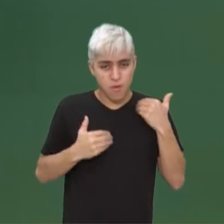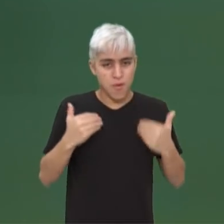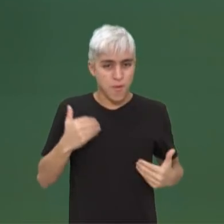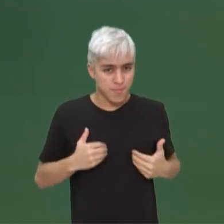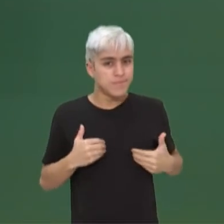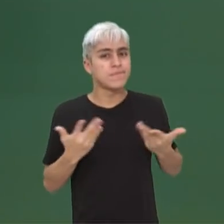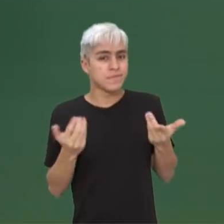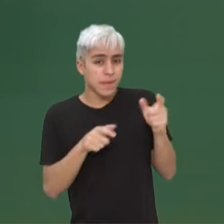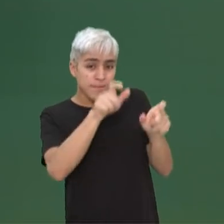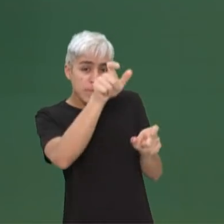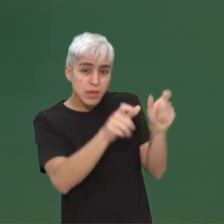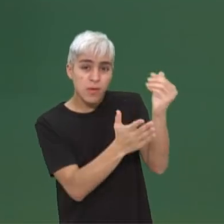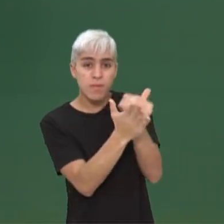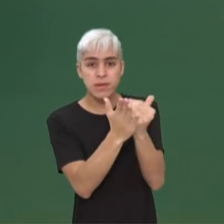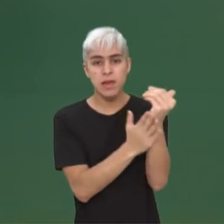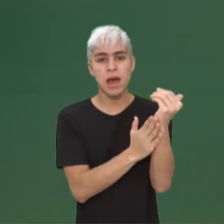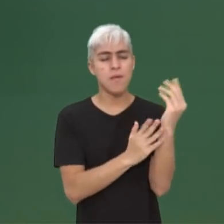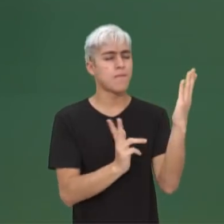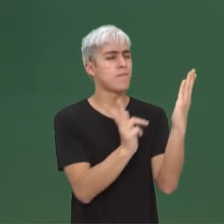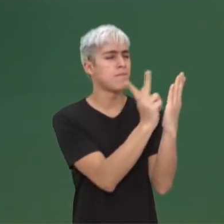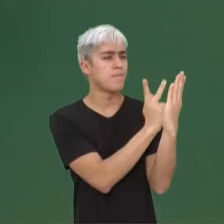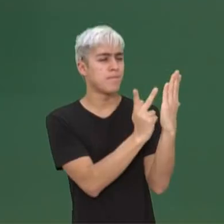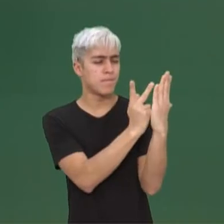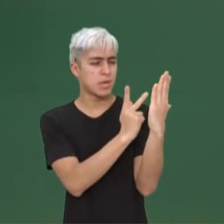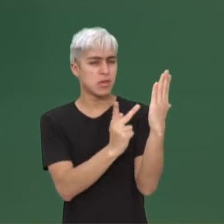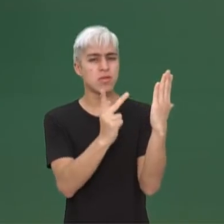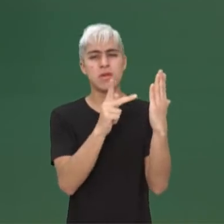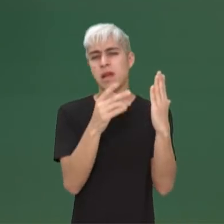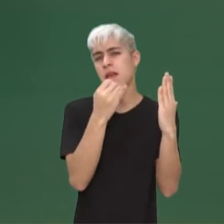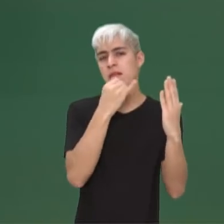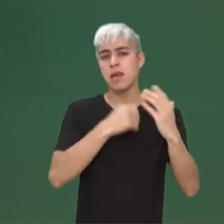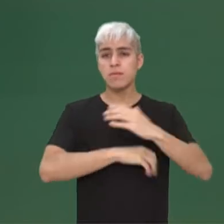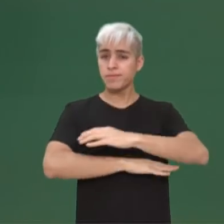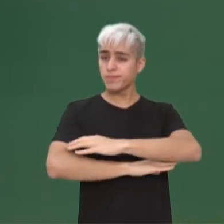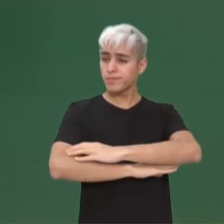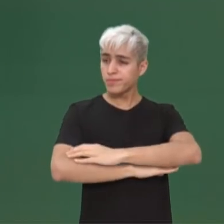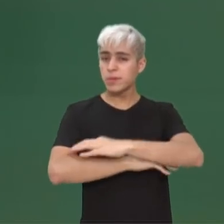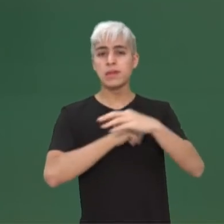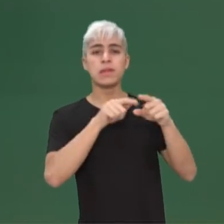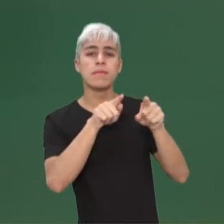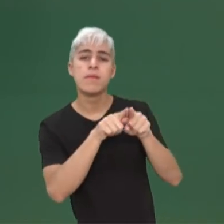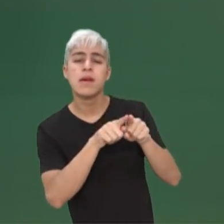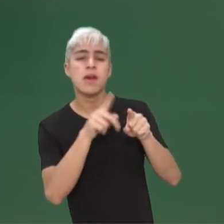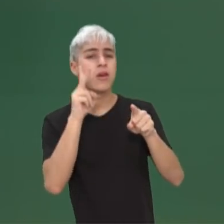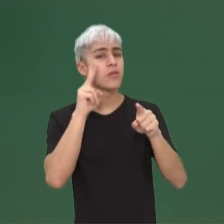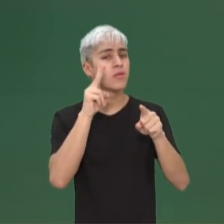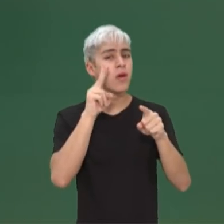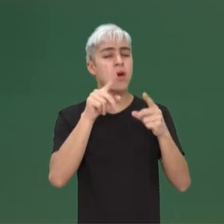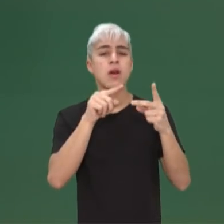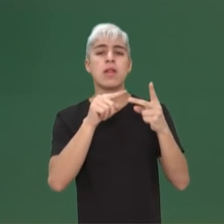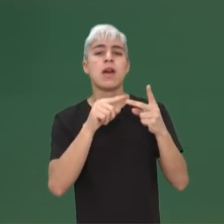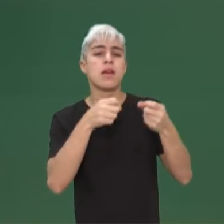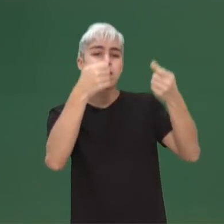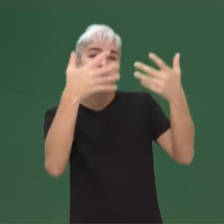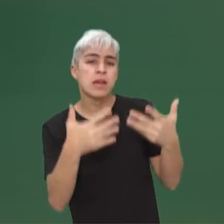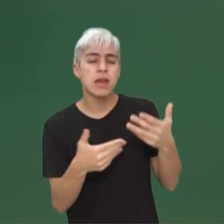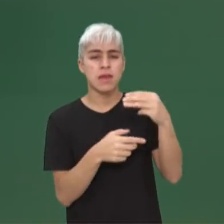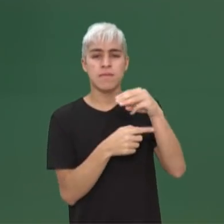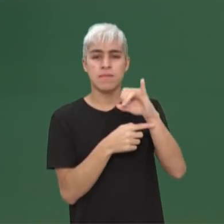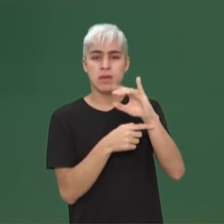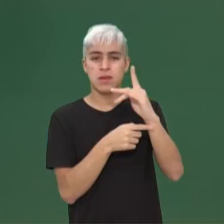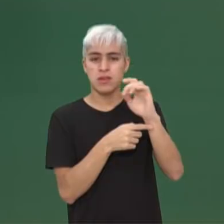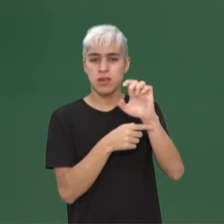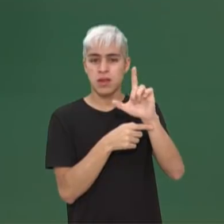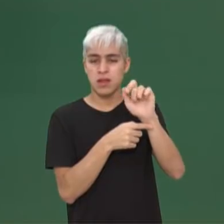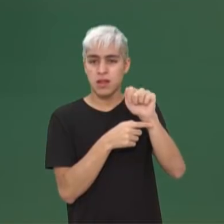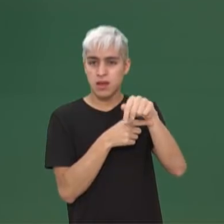pessoas começaram a produzir várias pinturas. Eu citei o exemplo na aula passada da Mona Lisa, eu citei também o exemplo sobre as obras de Michelangelo, onde de